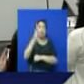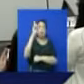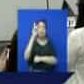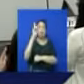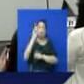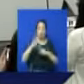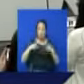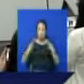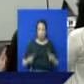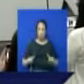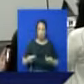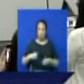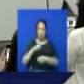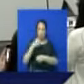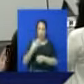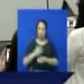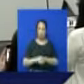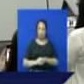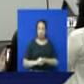Amém. Muito bem.